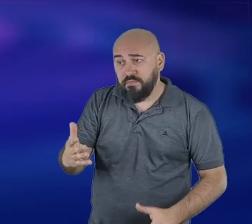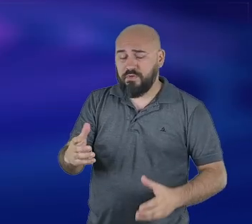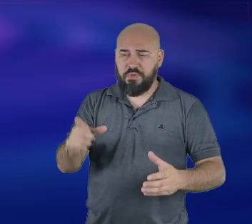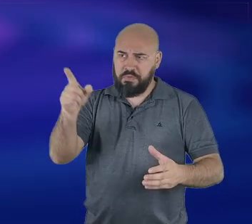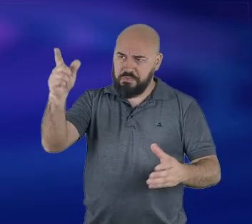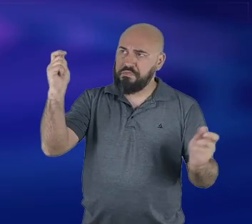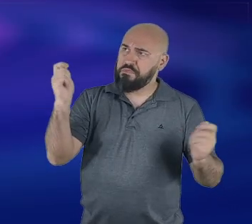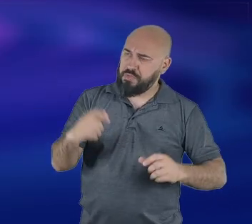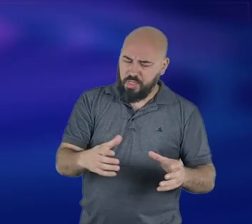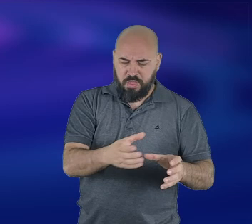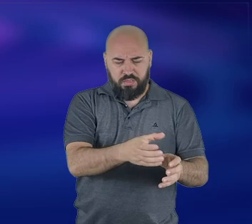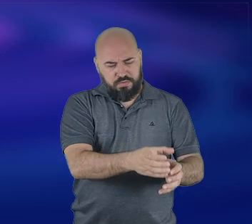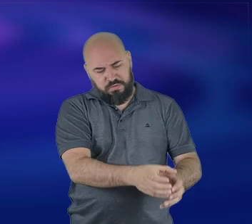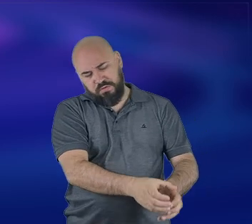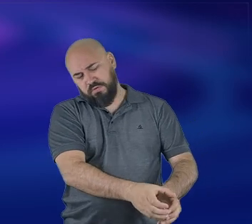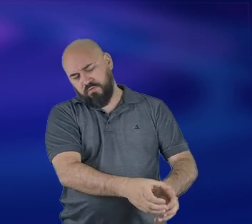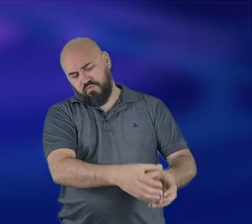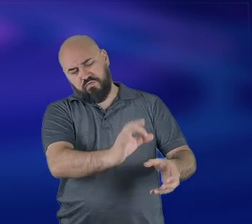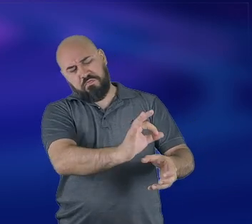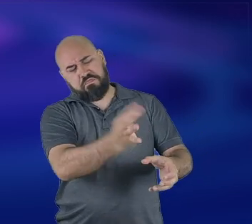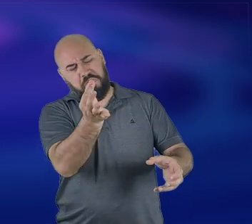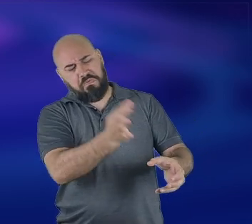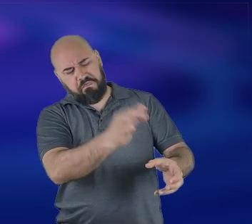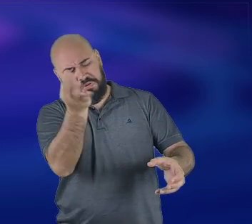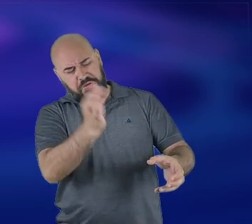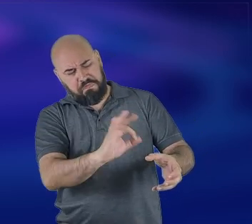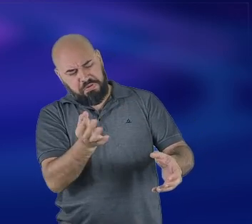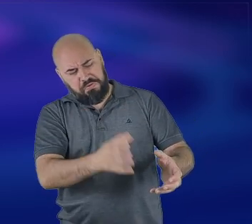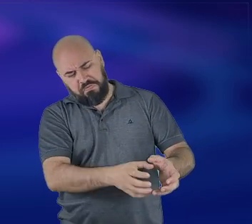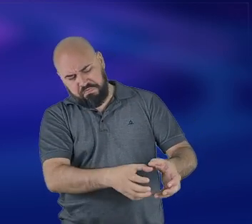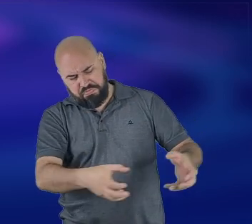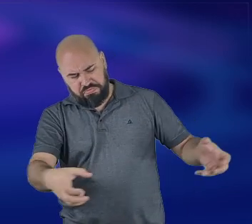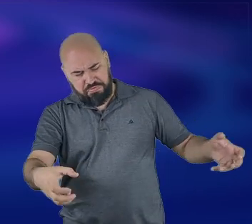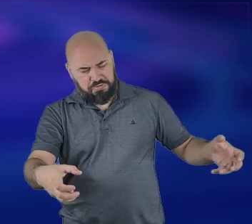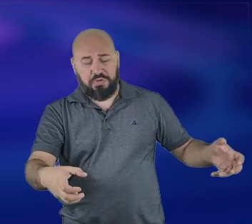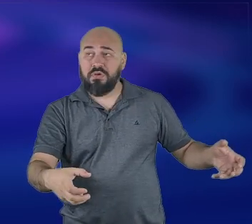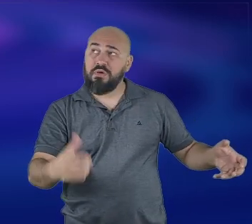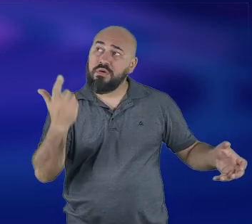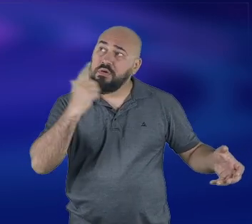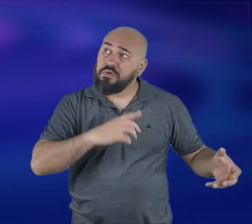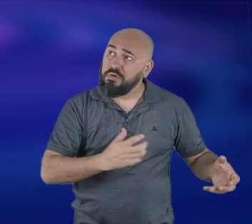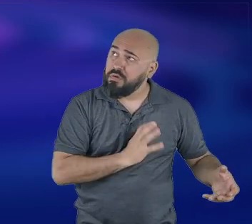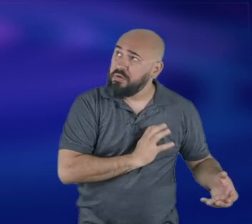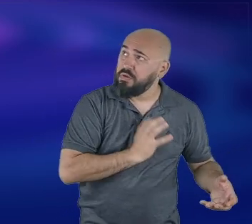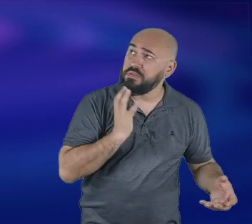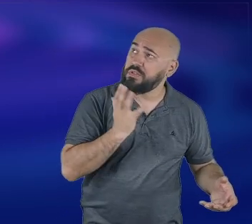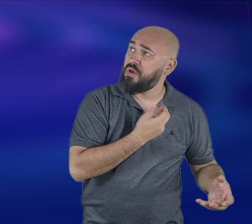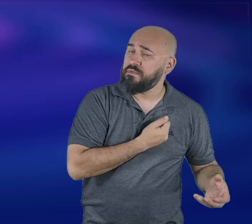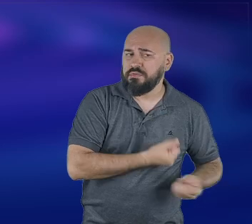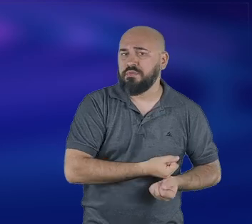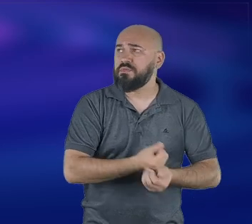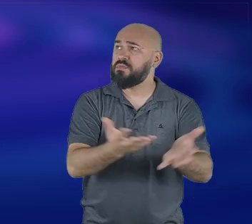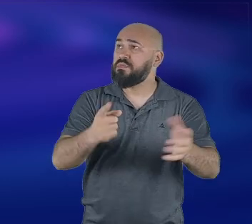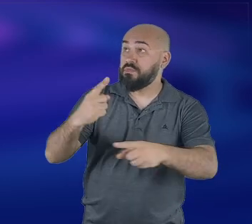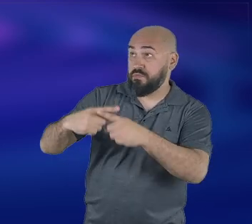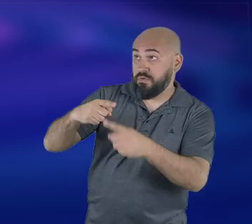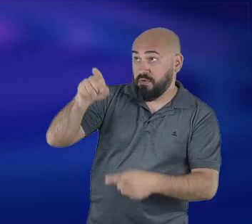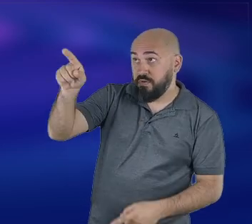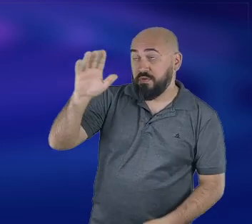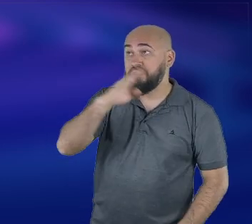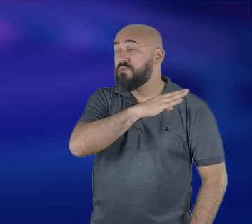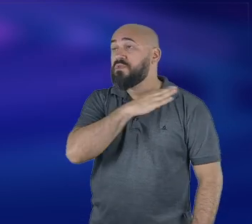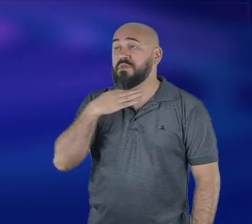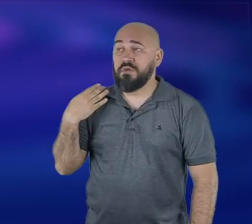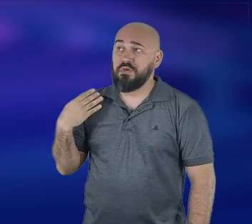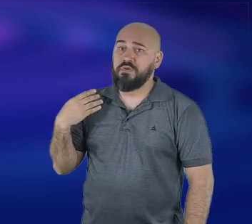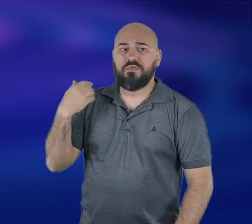de tomar o livro e de abrir-lhe os selos, porque foste morto e com o teu sangue compraste para Deus os que